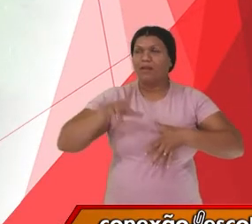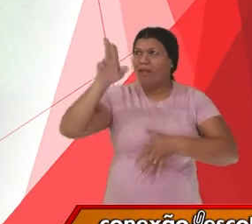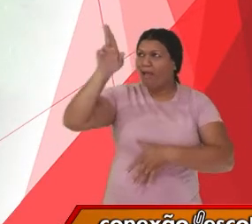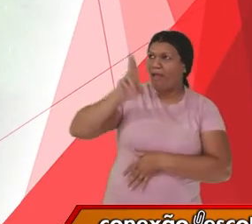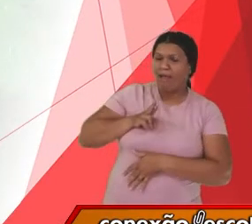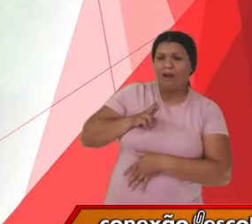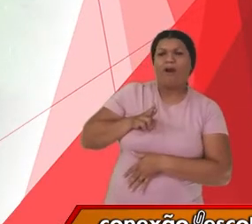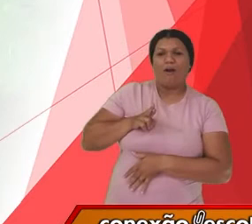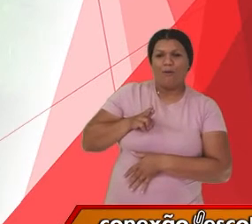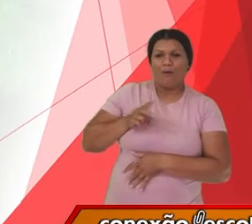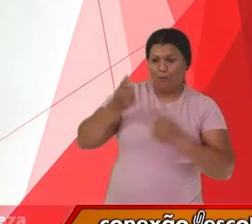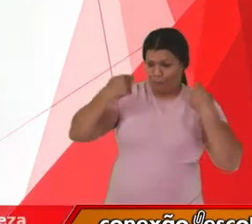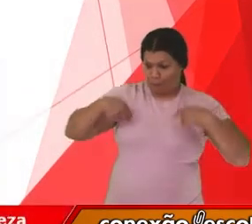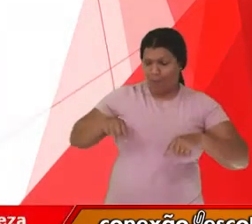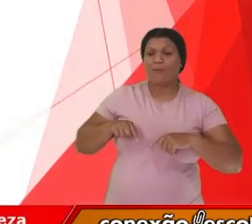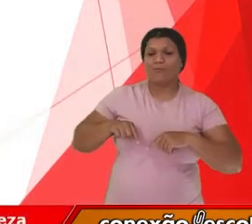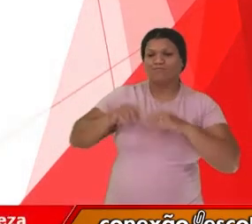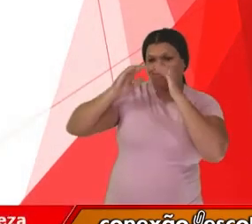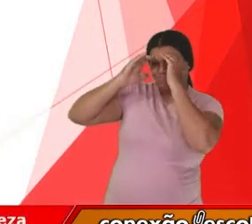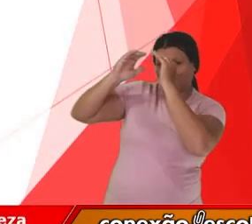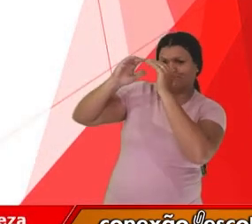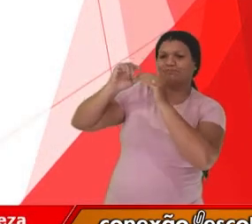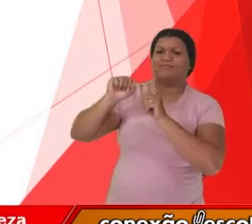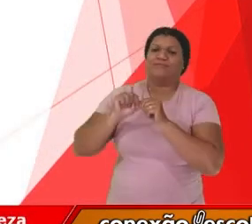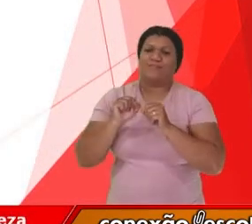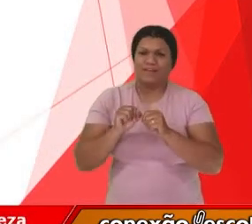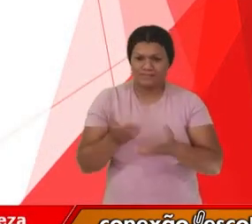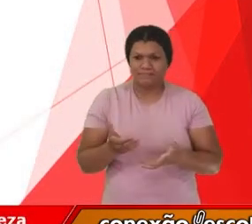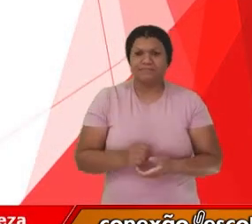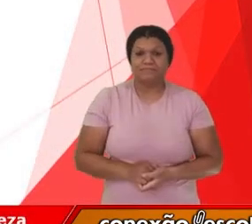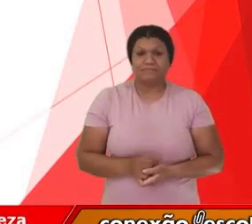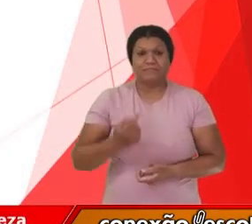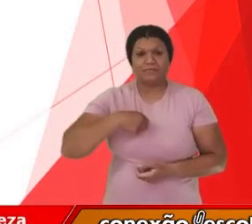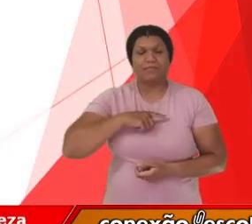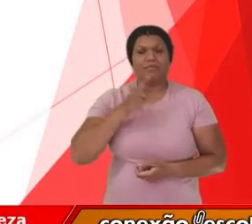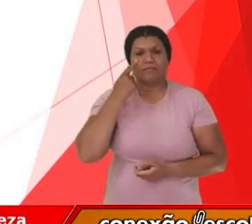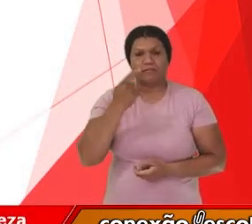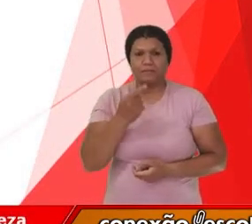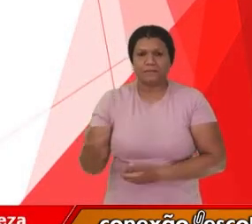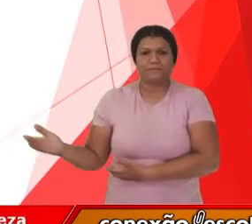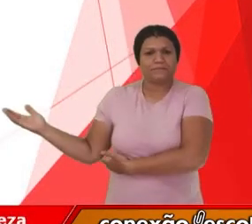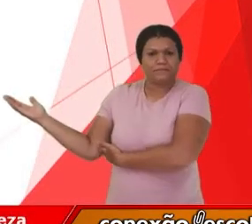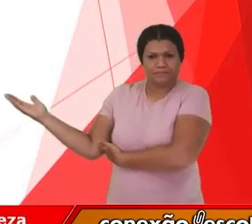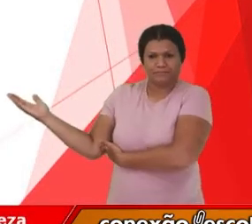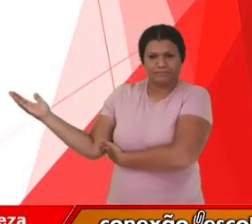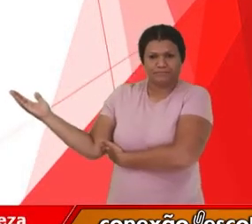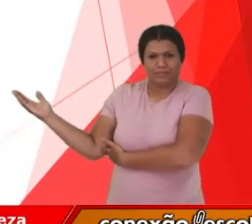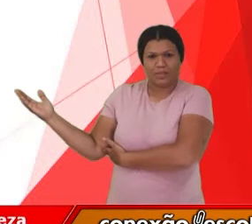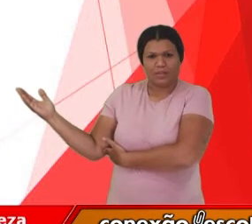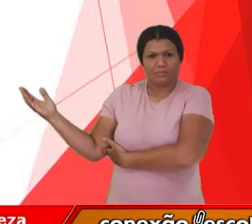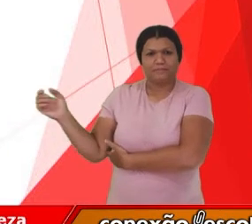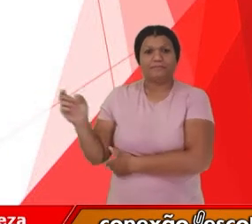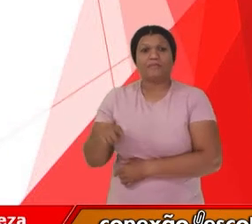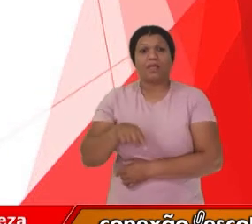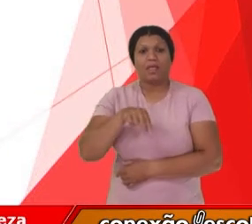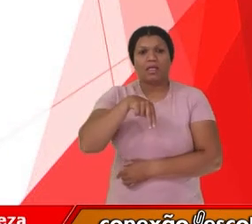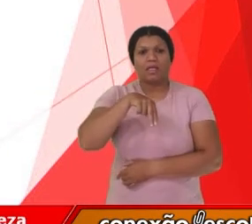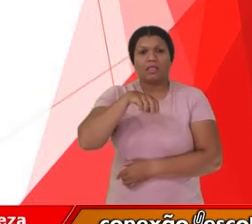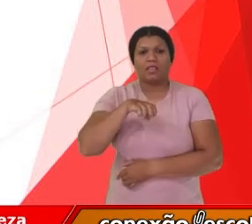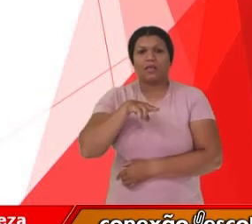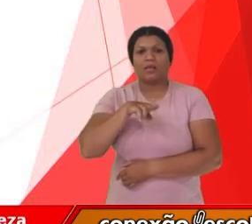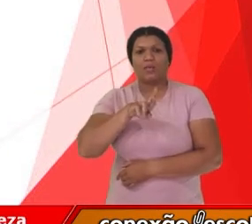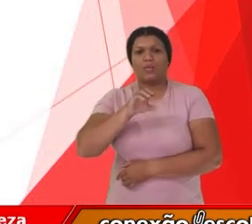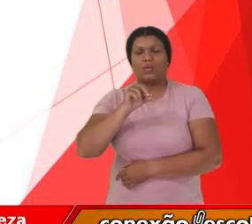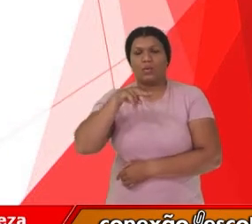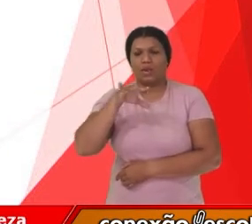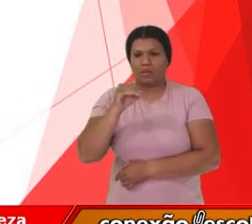Aqui nós temos um neurônio com as suas estruturas. O neurônio é responsável pela